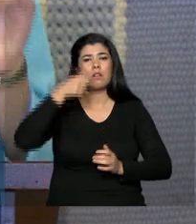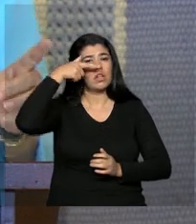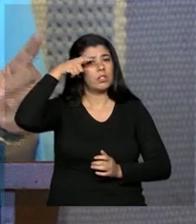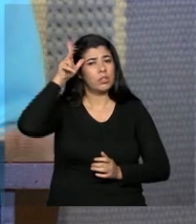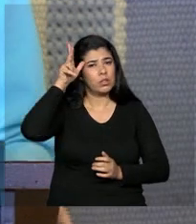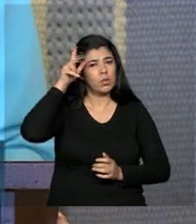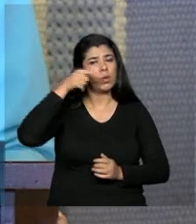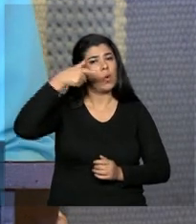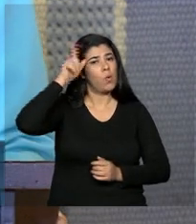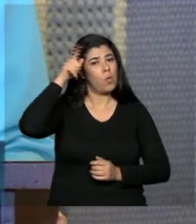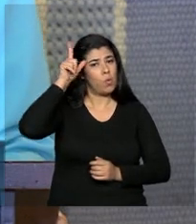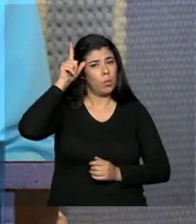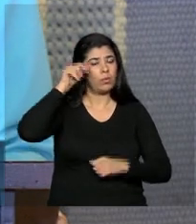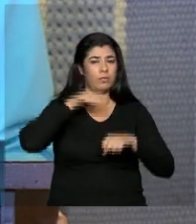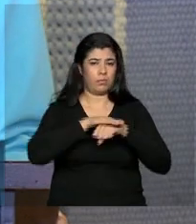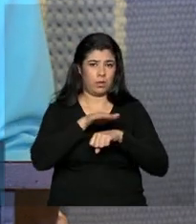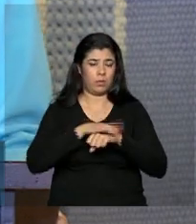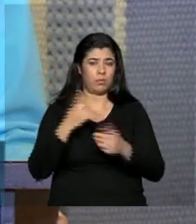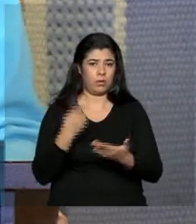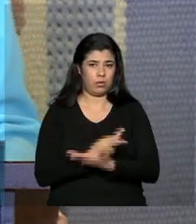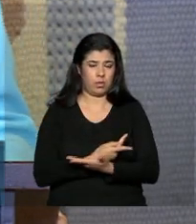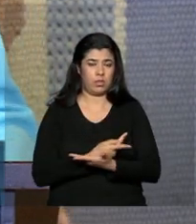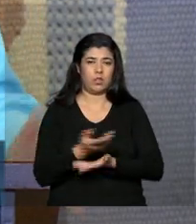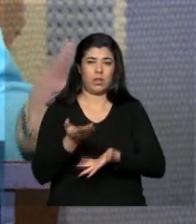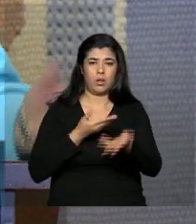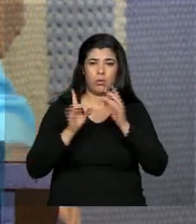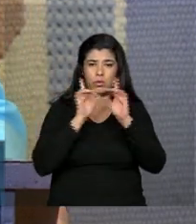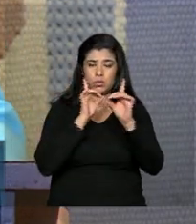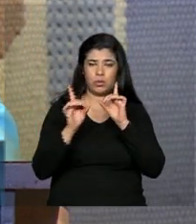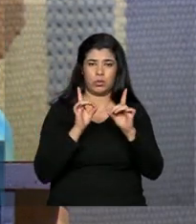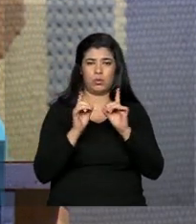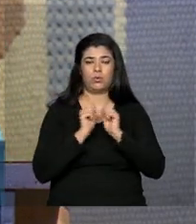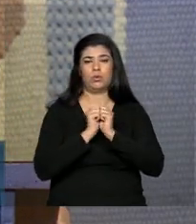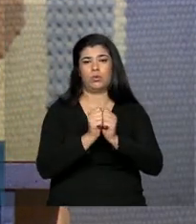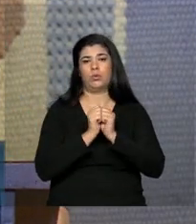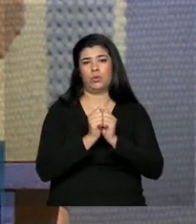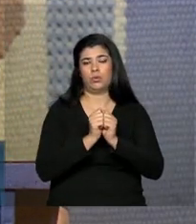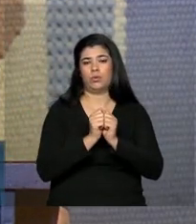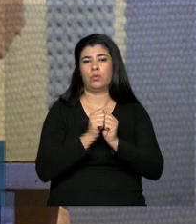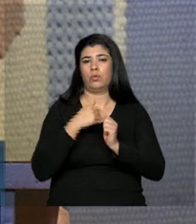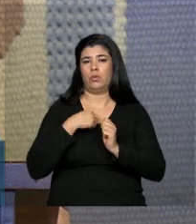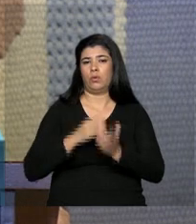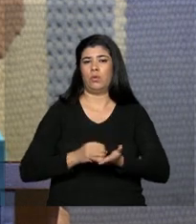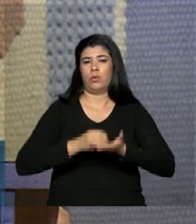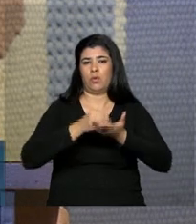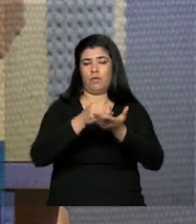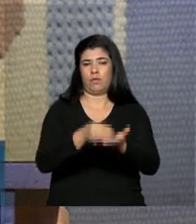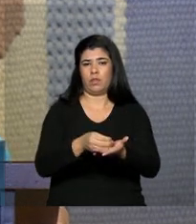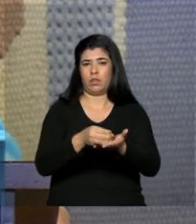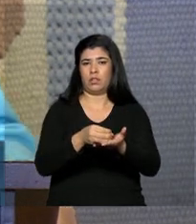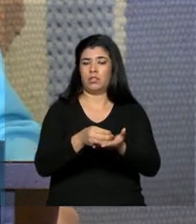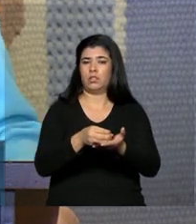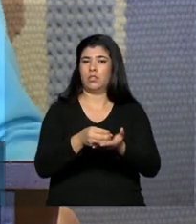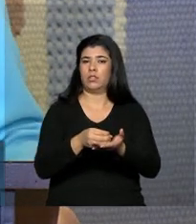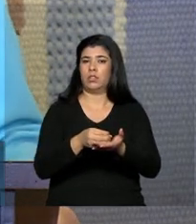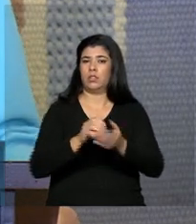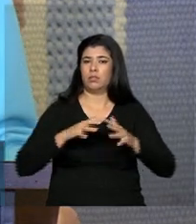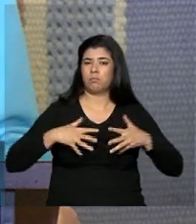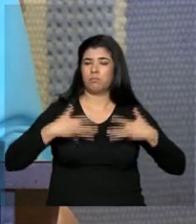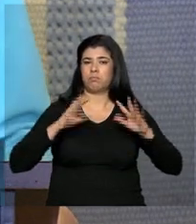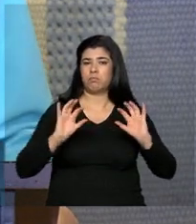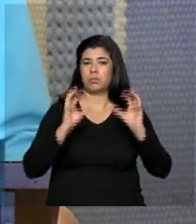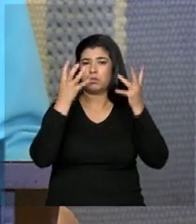anteontem, aliás, ontem à noite, com um jantar fraterno